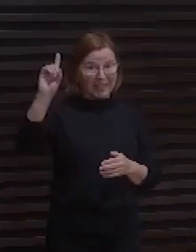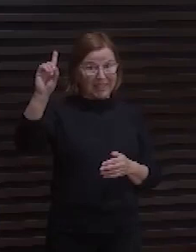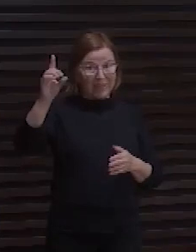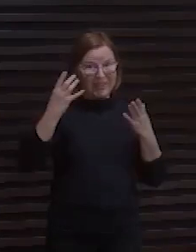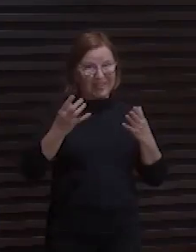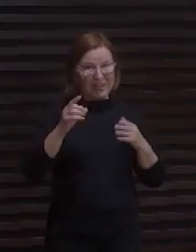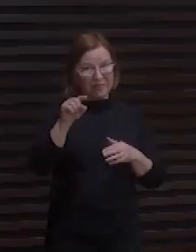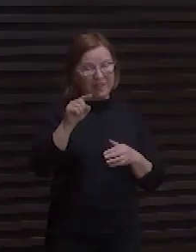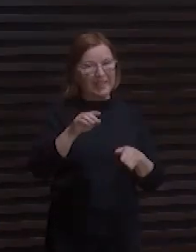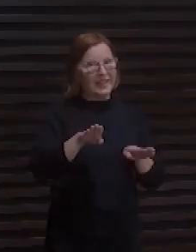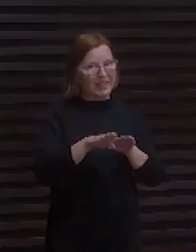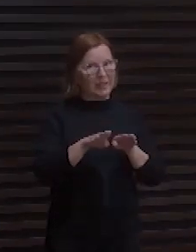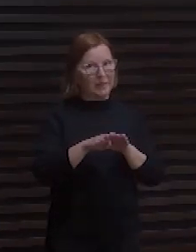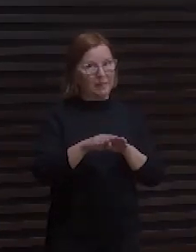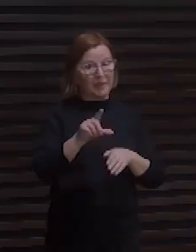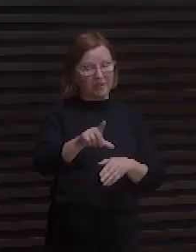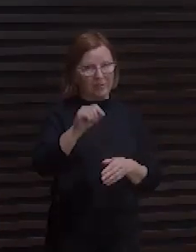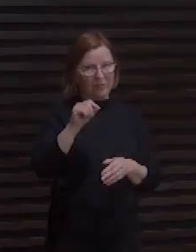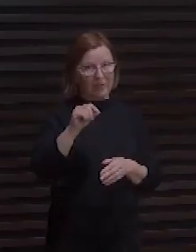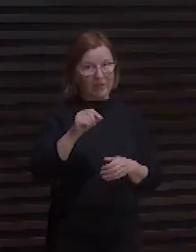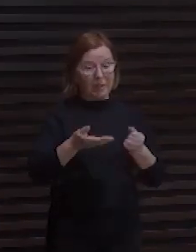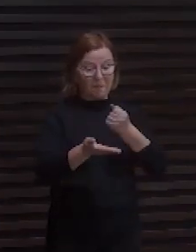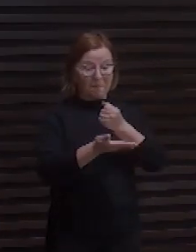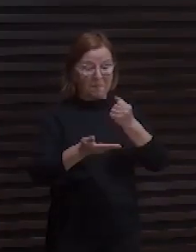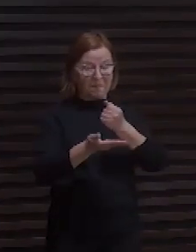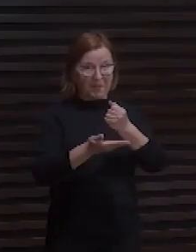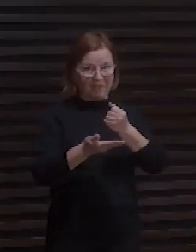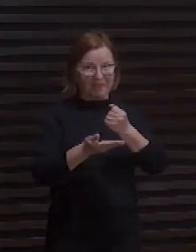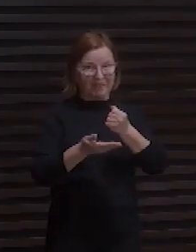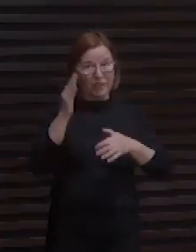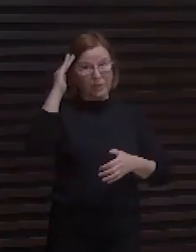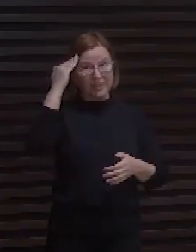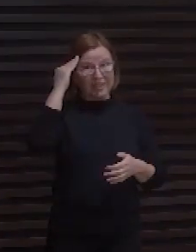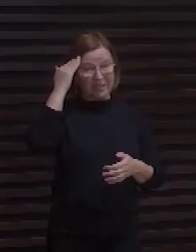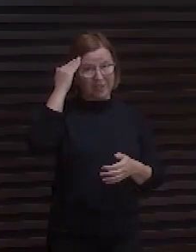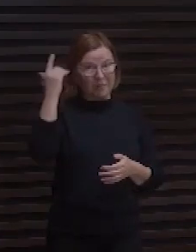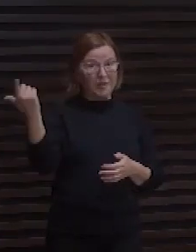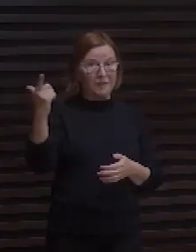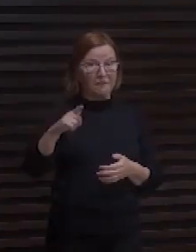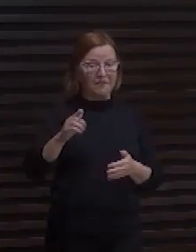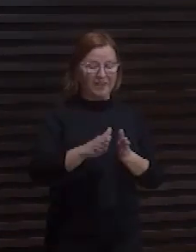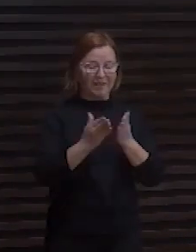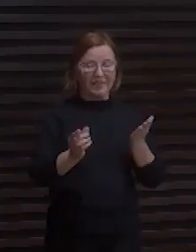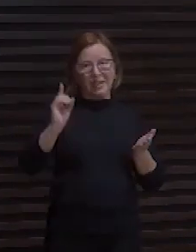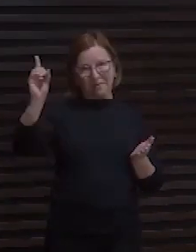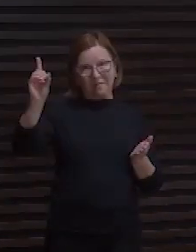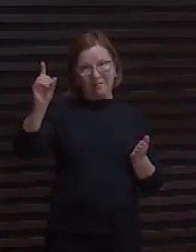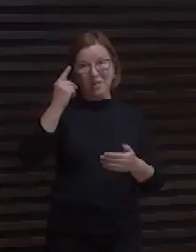as decisões com base no discernimento que as palavras trazem ao teu coração, para que você possa